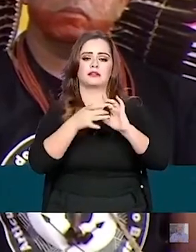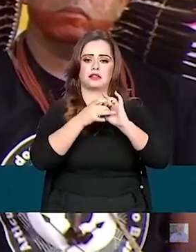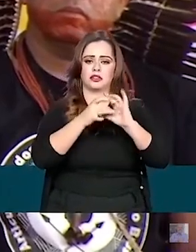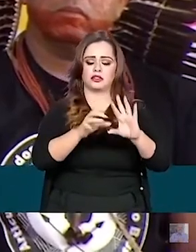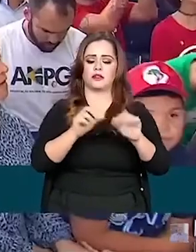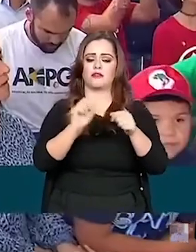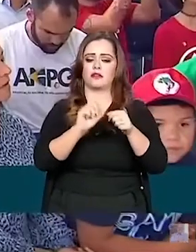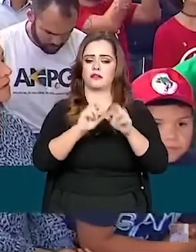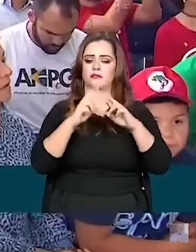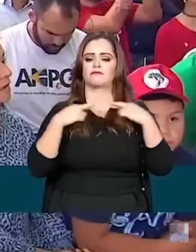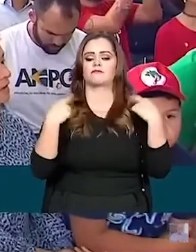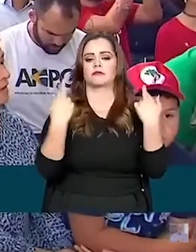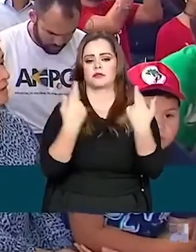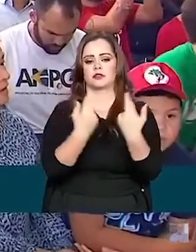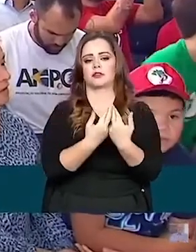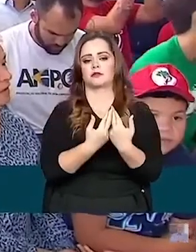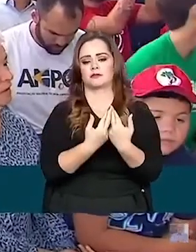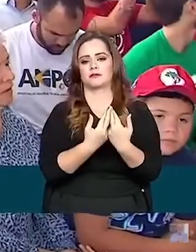essas reuniões.